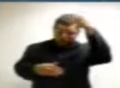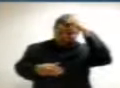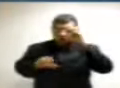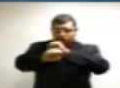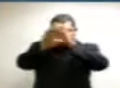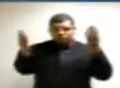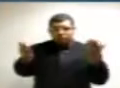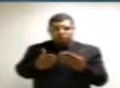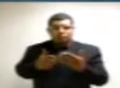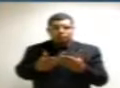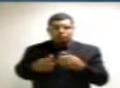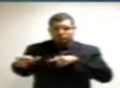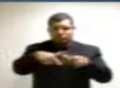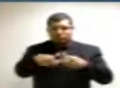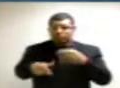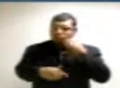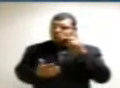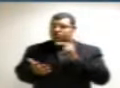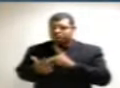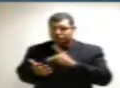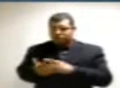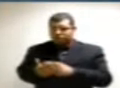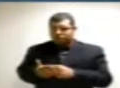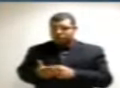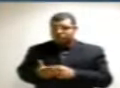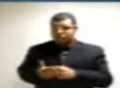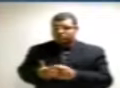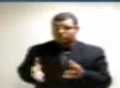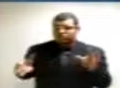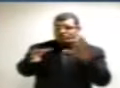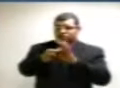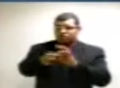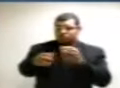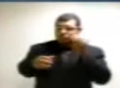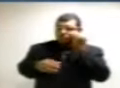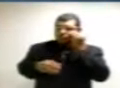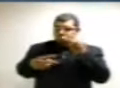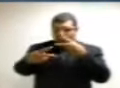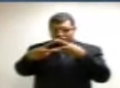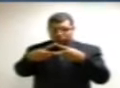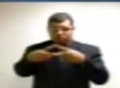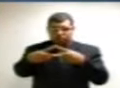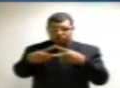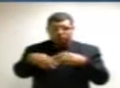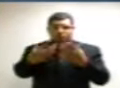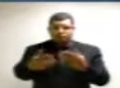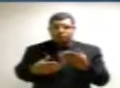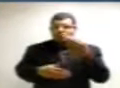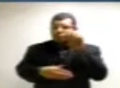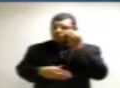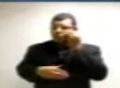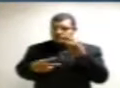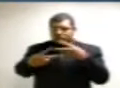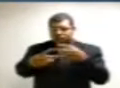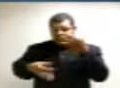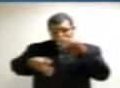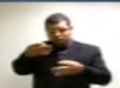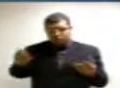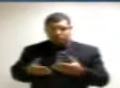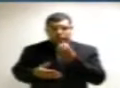absoluta transparência, com absoluta verdade, com absoluta unidade do ponto de vista administrativo. Que do ponto de